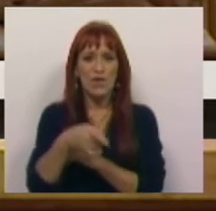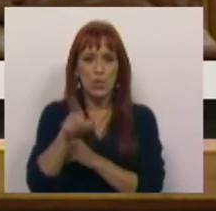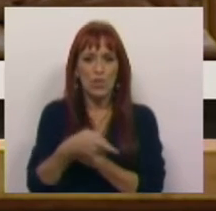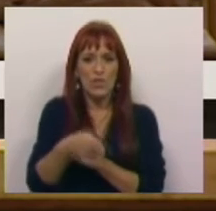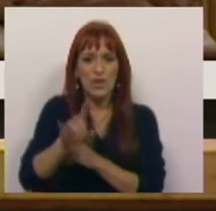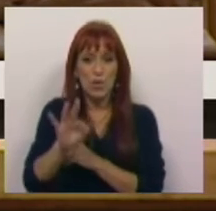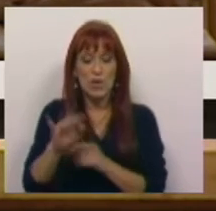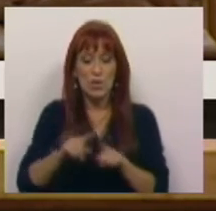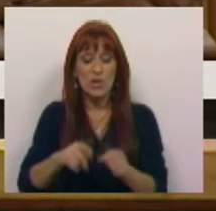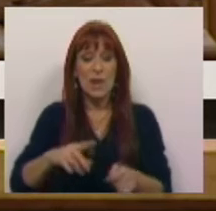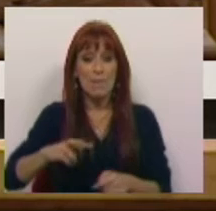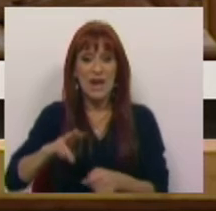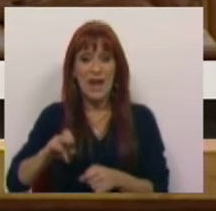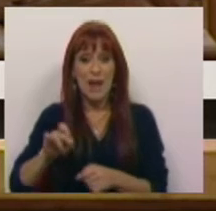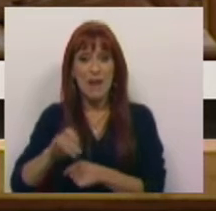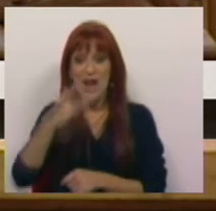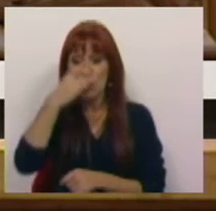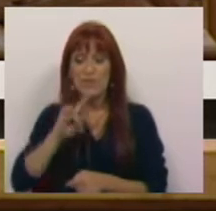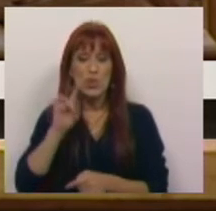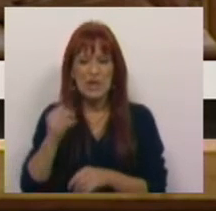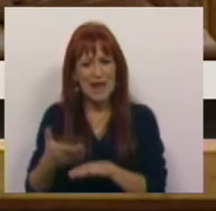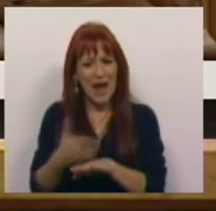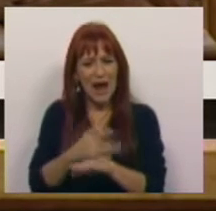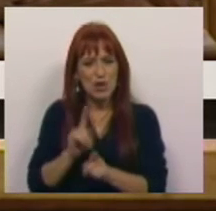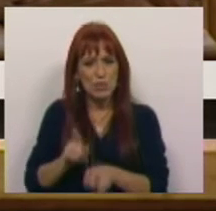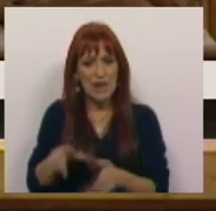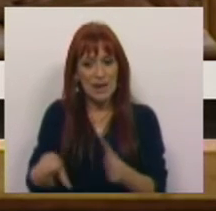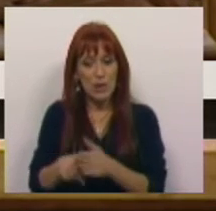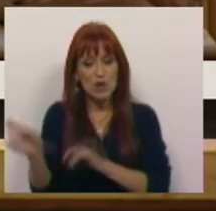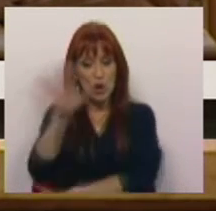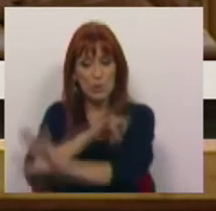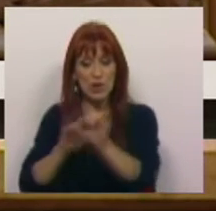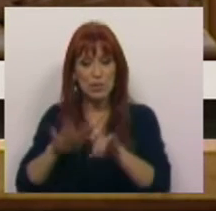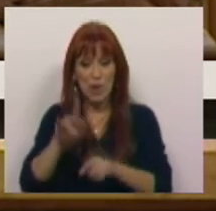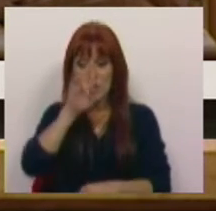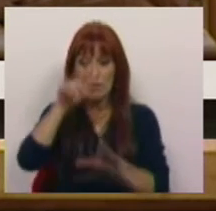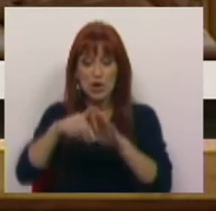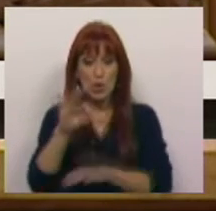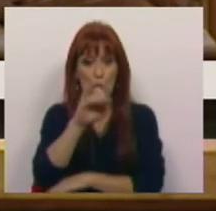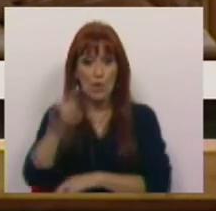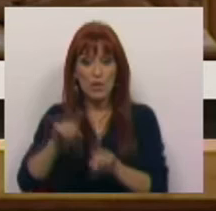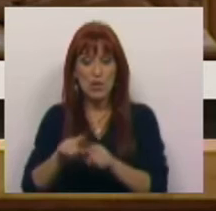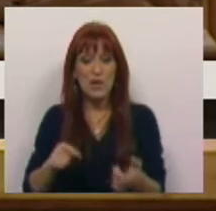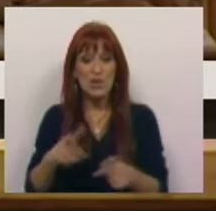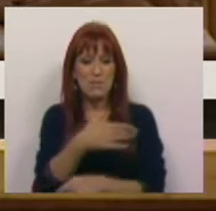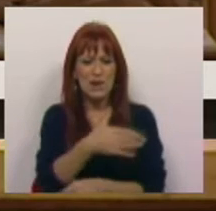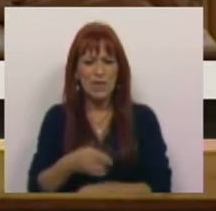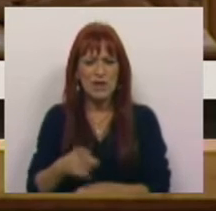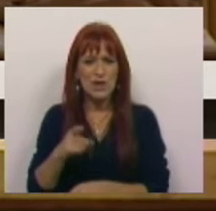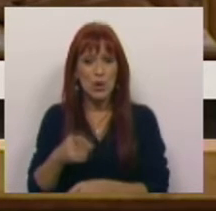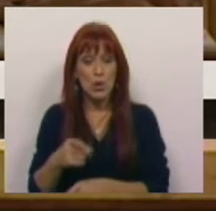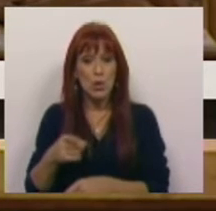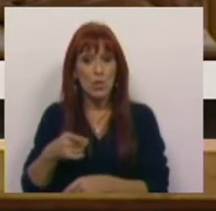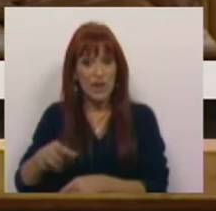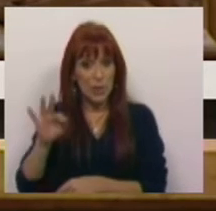109/94, assinado por Mira Amaral e Cavaco Silva dias antes da entrada em vigor da legislação europeia sobre combustíveis fósseis nos idos de